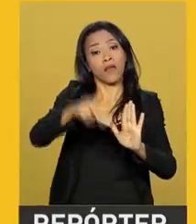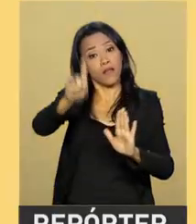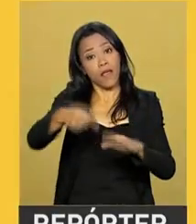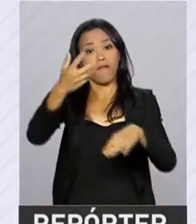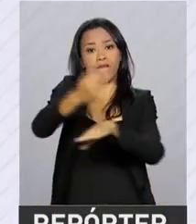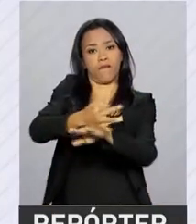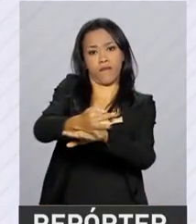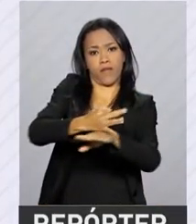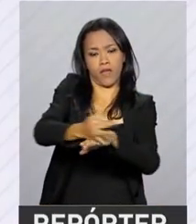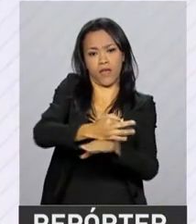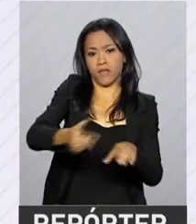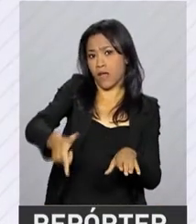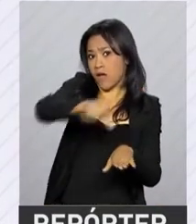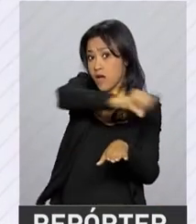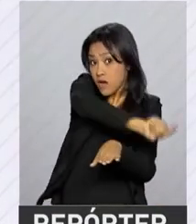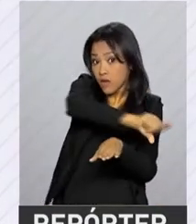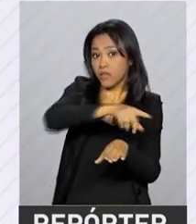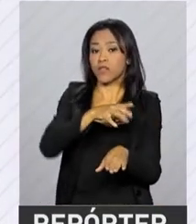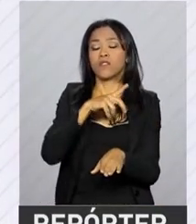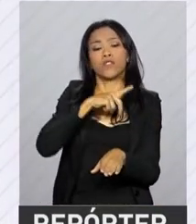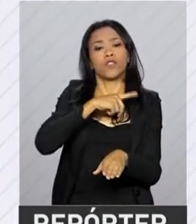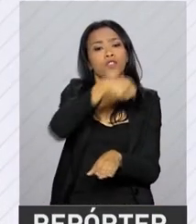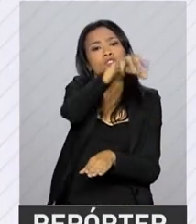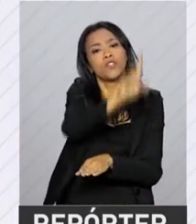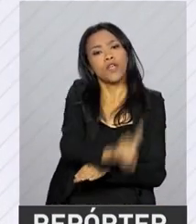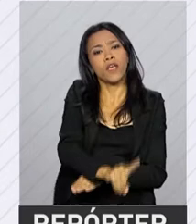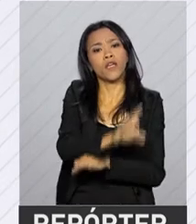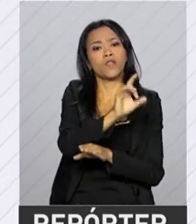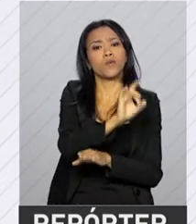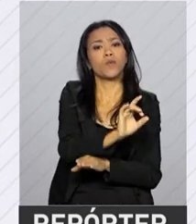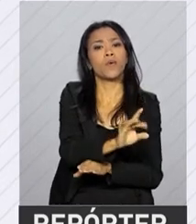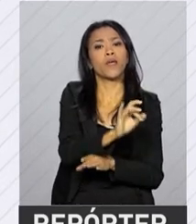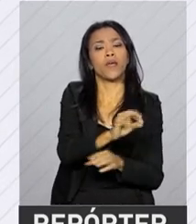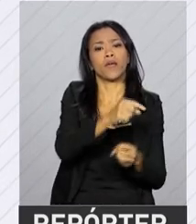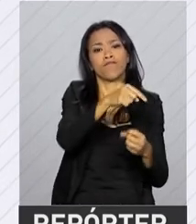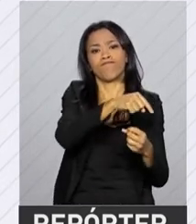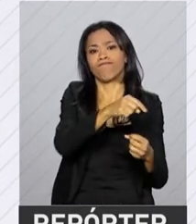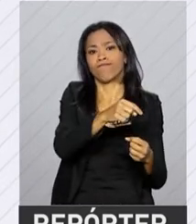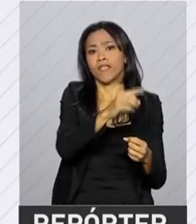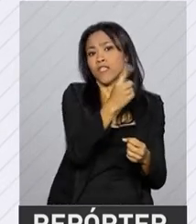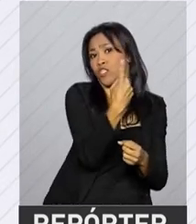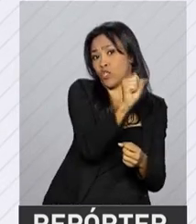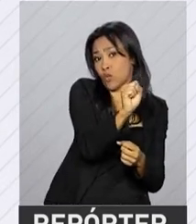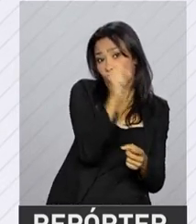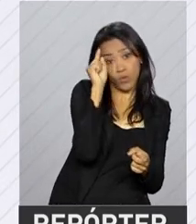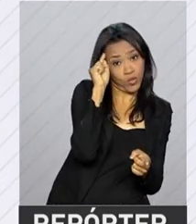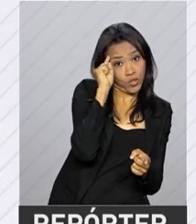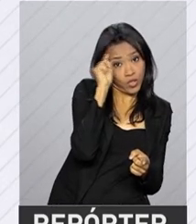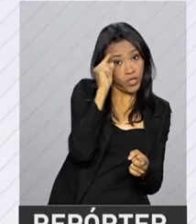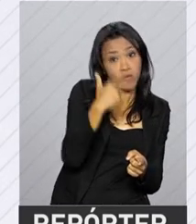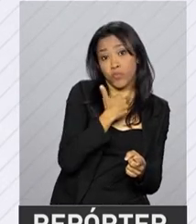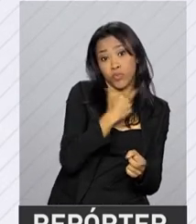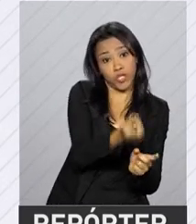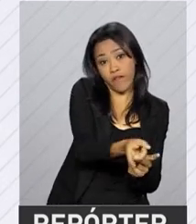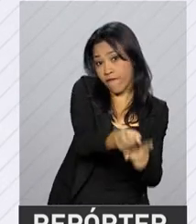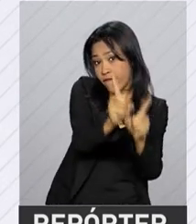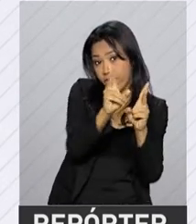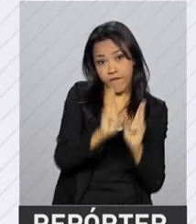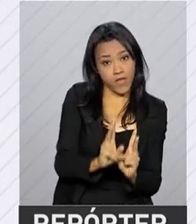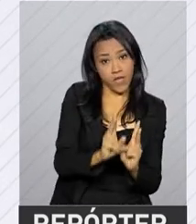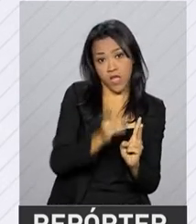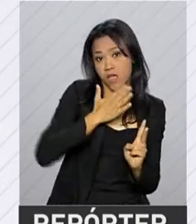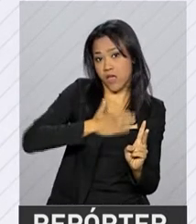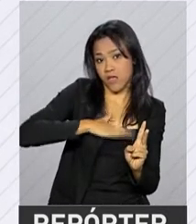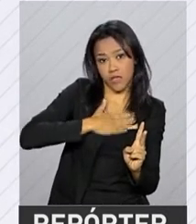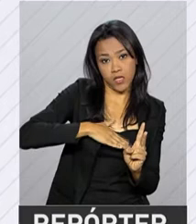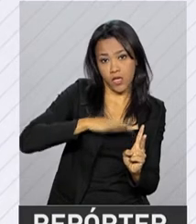antes o trabalhador só tinha direito a férias proporcionais de no máximo 18 dias e não podia vender os dias de descanso